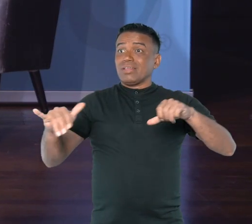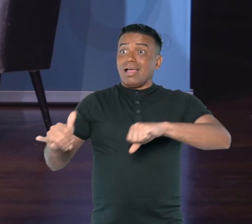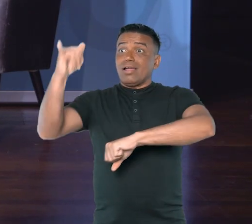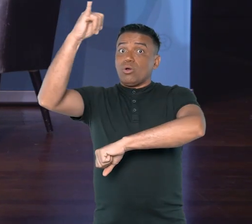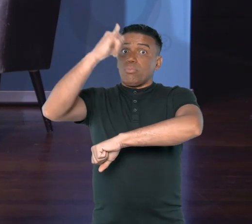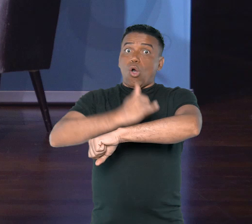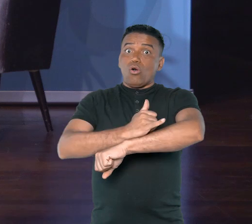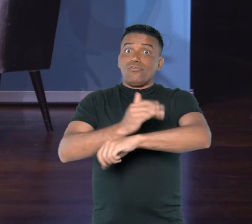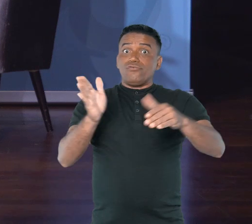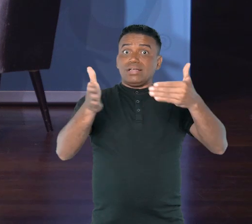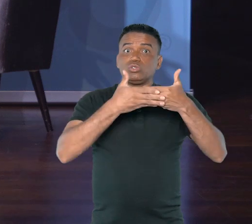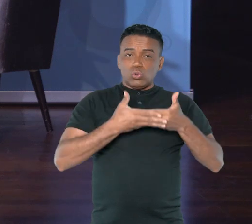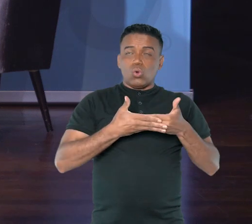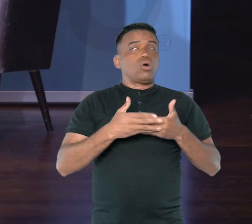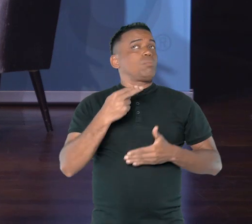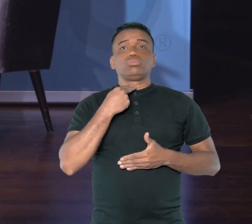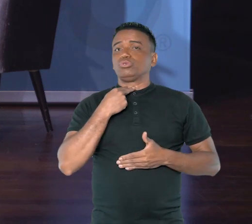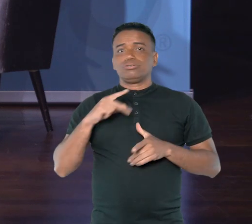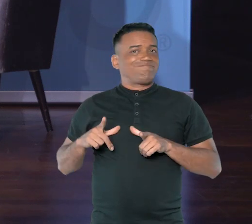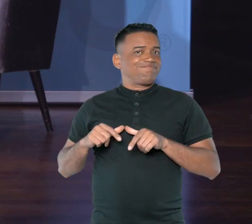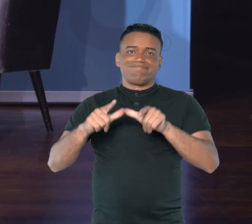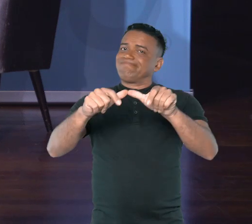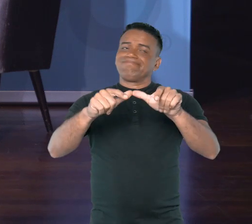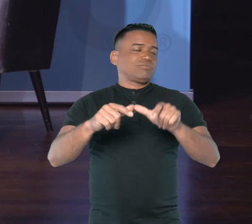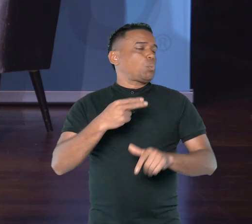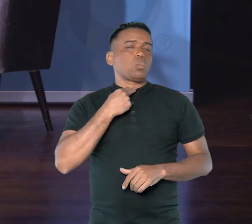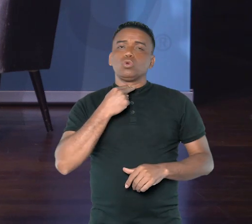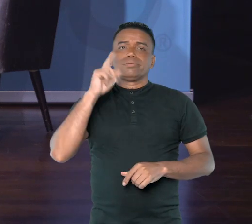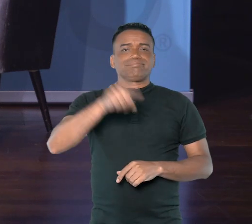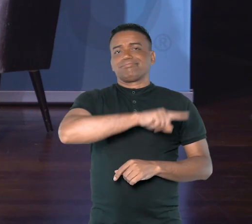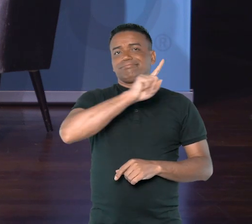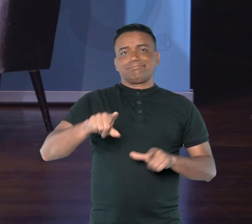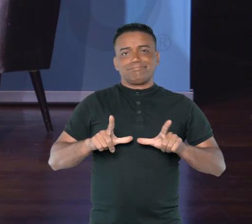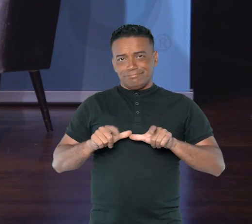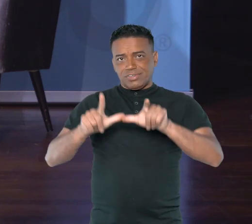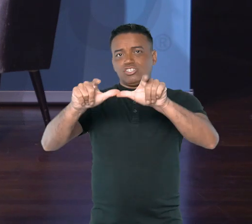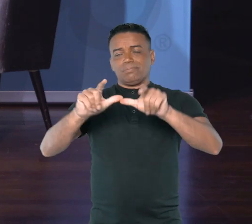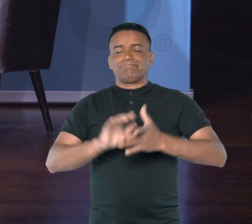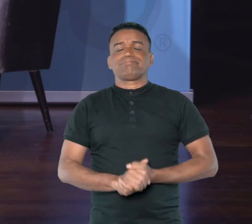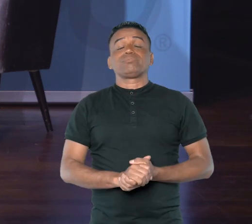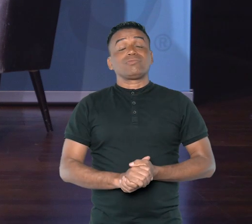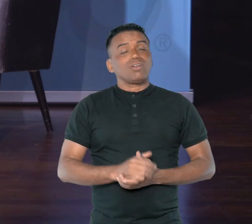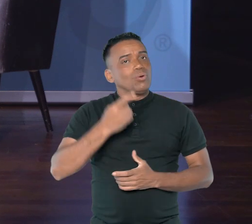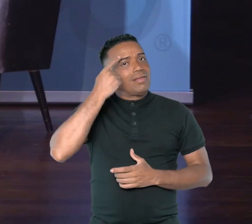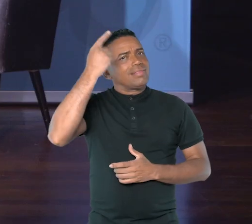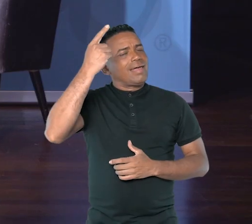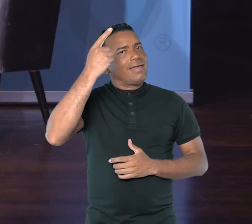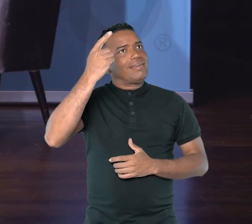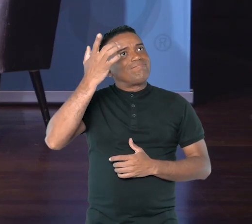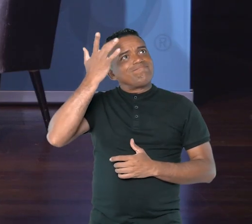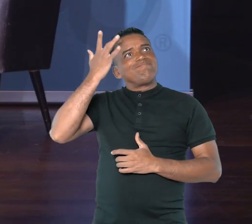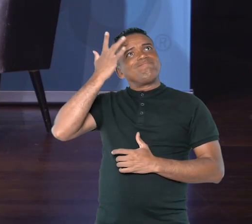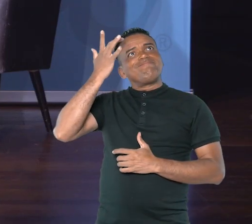fechados, ninguém podia viajar, não era uma opção, né? Então, aí eu acho que a ideia ficou madura.